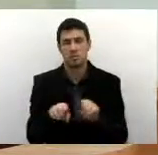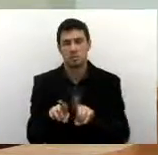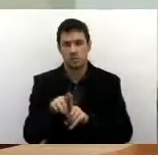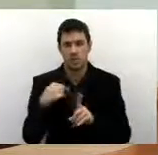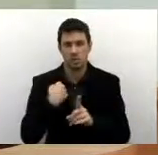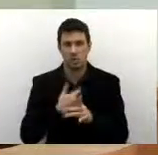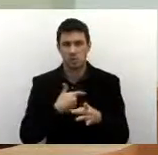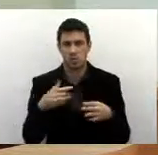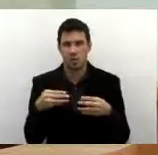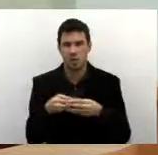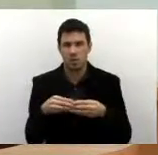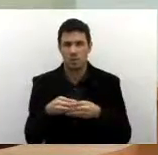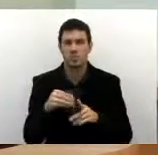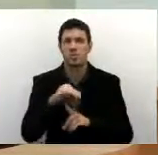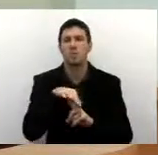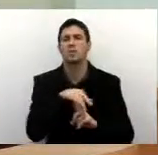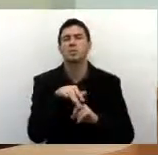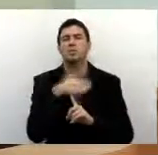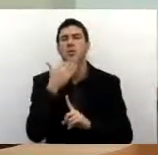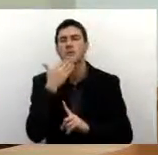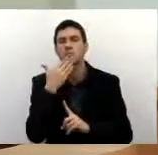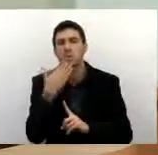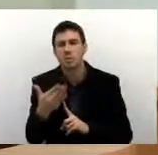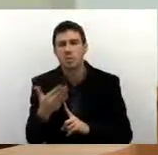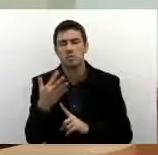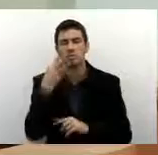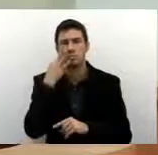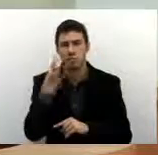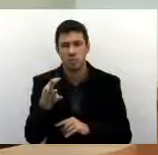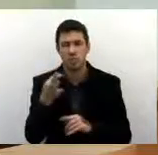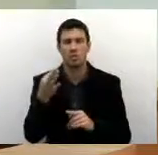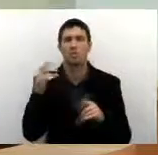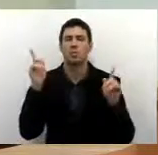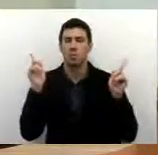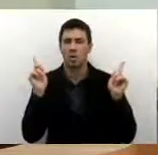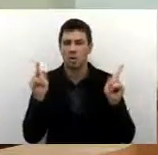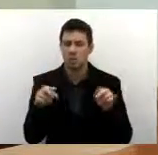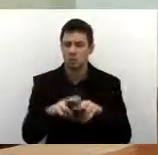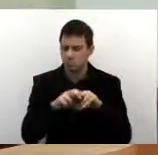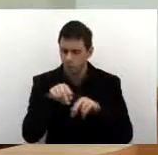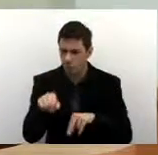Comissão do Meio Ambiente, estamos aqui fazendo um agravo, né, um protesto, para que isso não